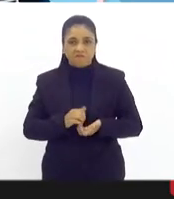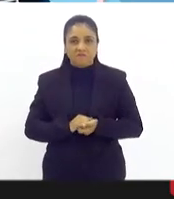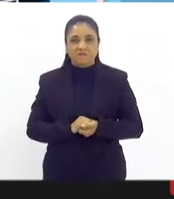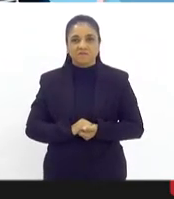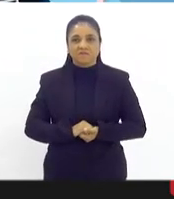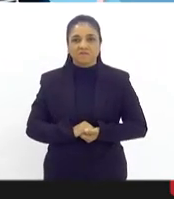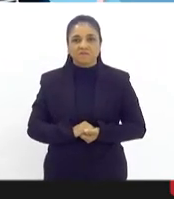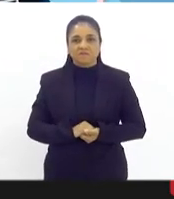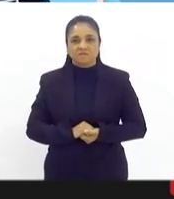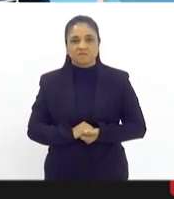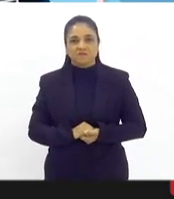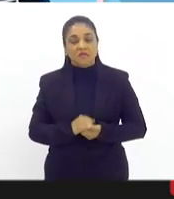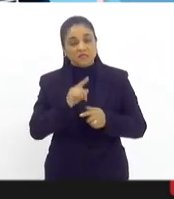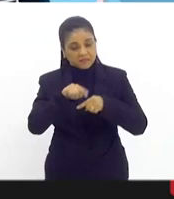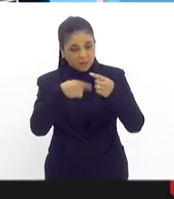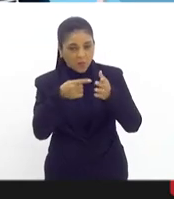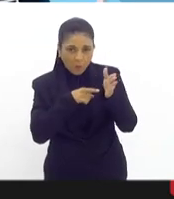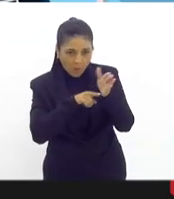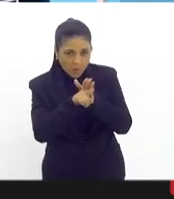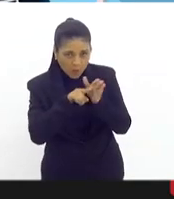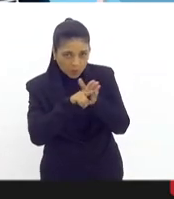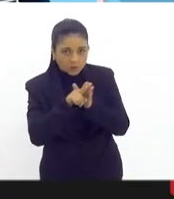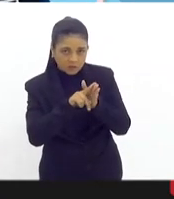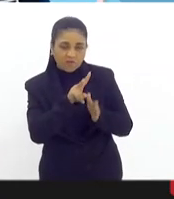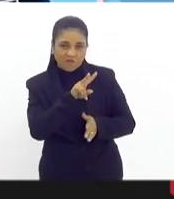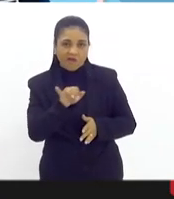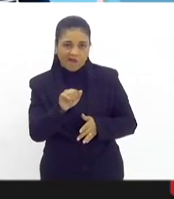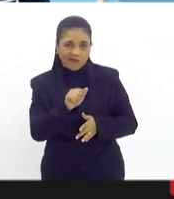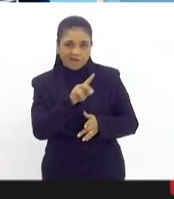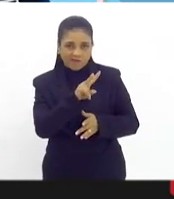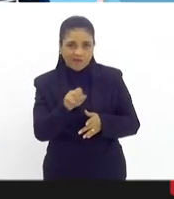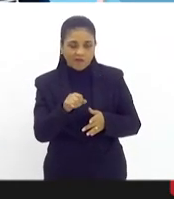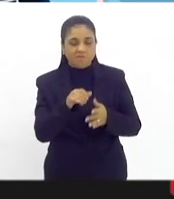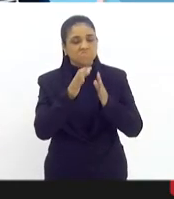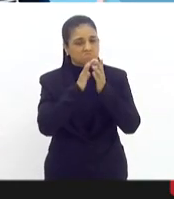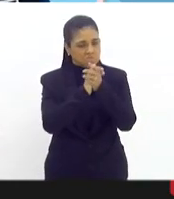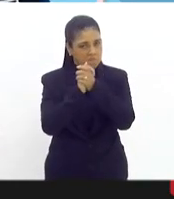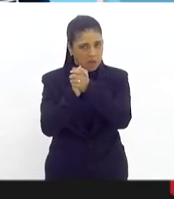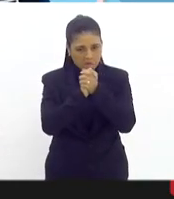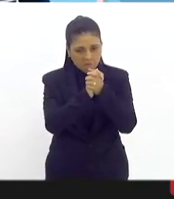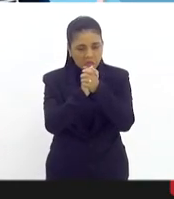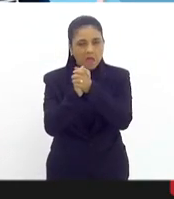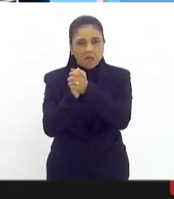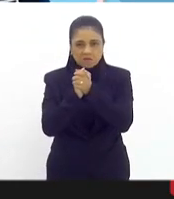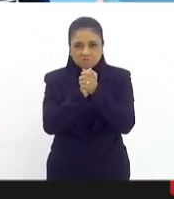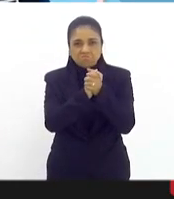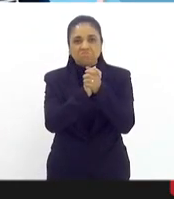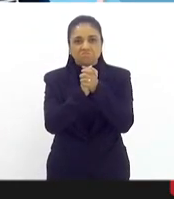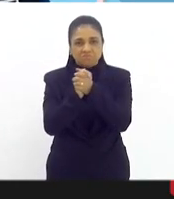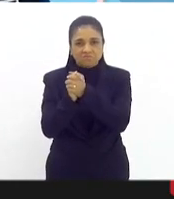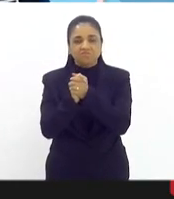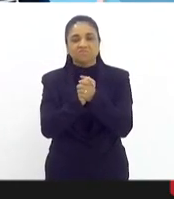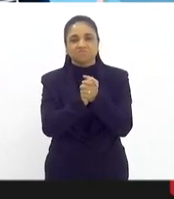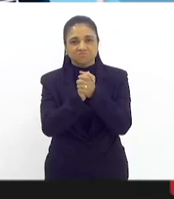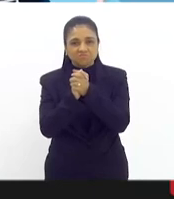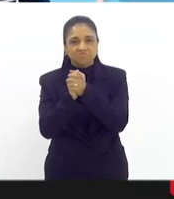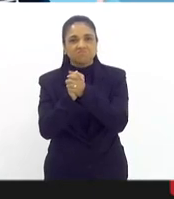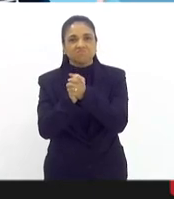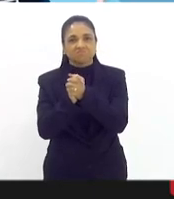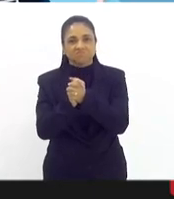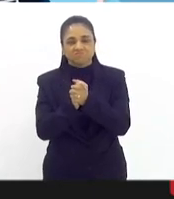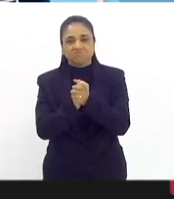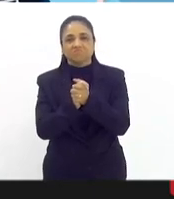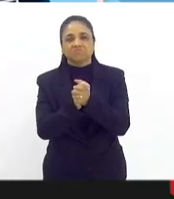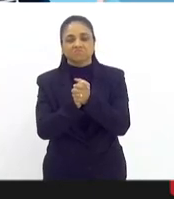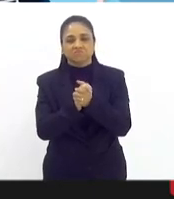mais adiante, a gente vai fazer perguntas para você, Johanna. Parabéns, tá, hein? Parabéns, Pedro. Os links estarão